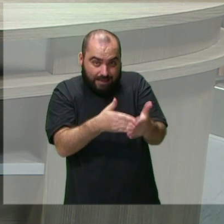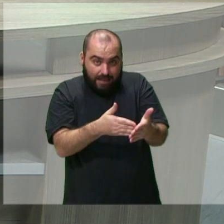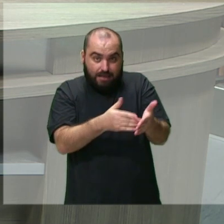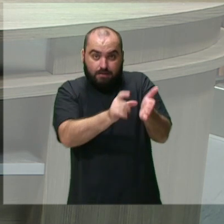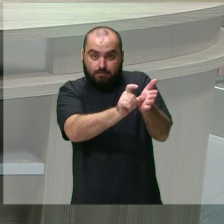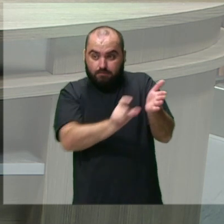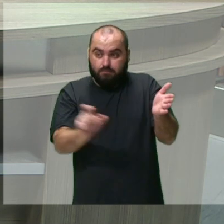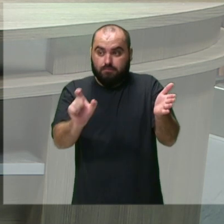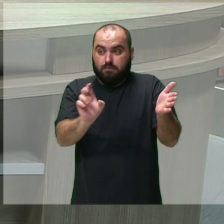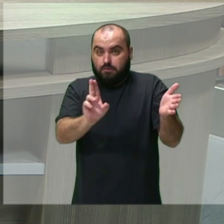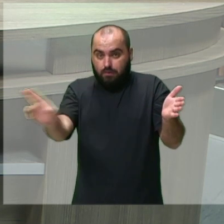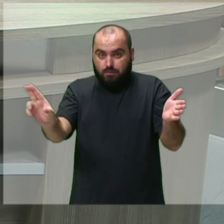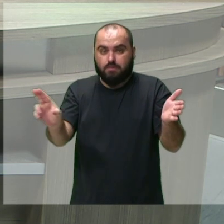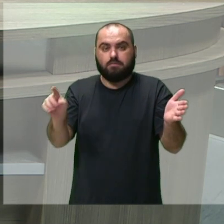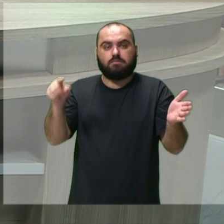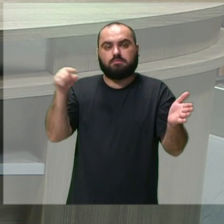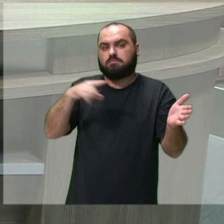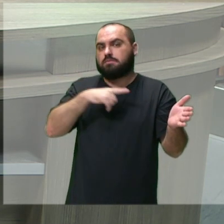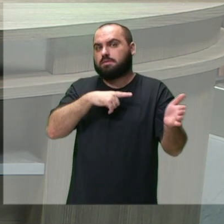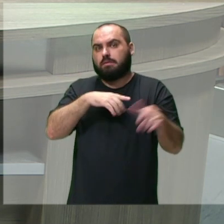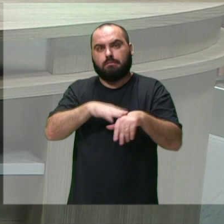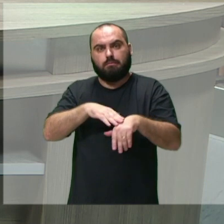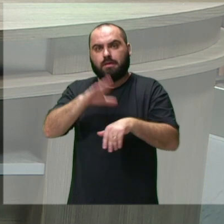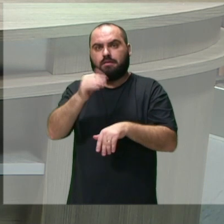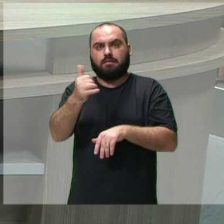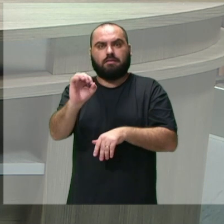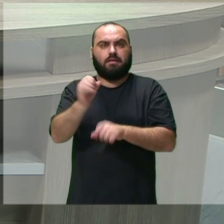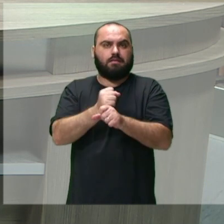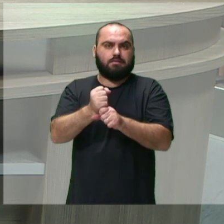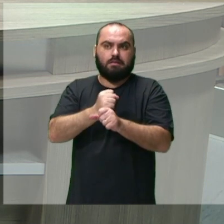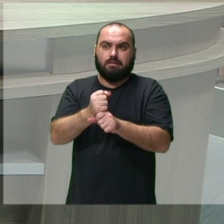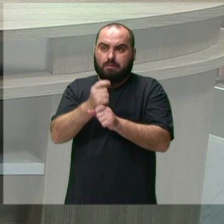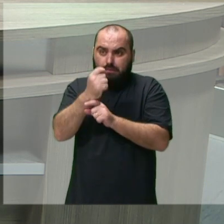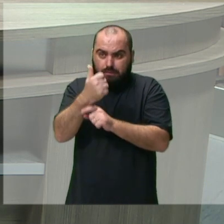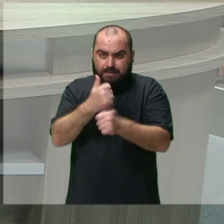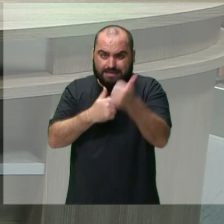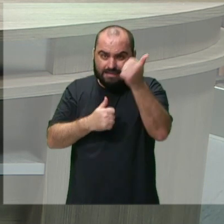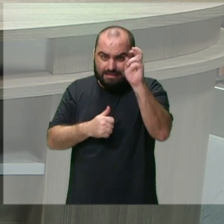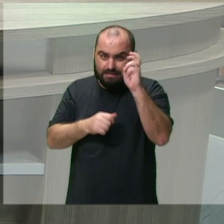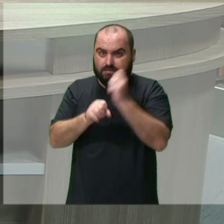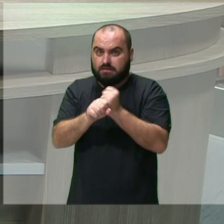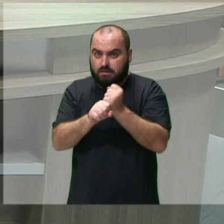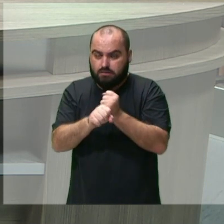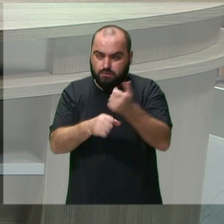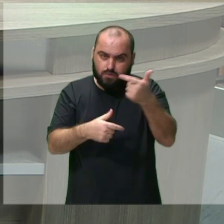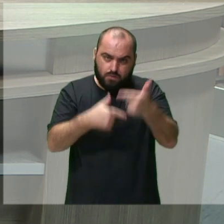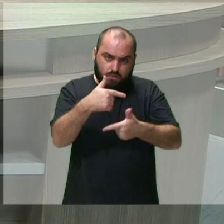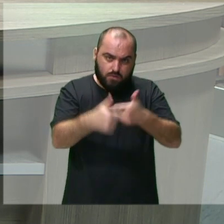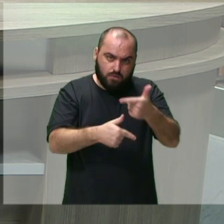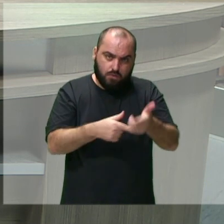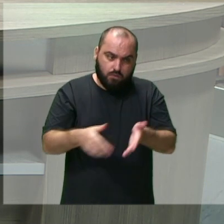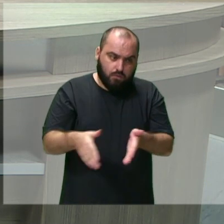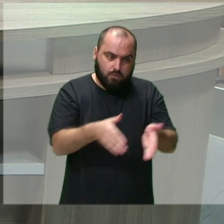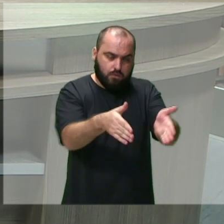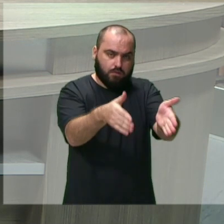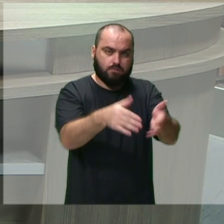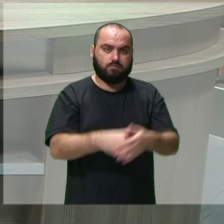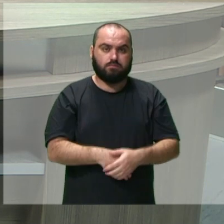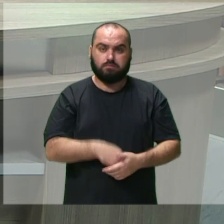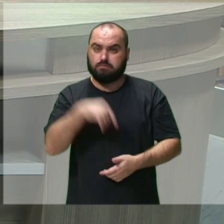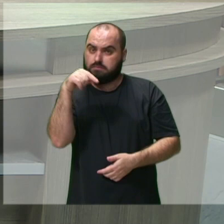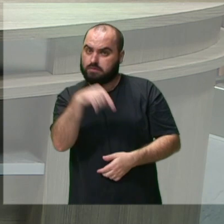especificamente, decorrem aí mais de 10 anos, quase 15 anos. É um marco, né? De carreira. E nesse